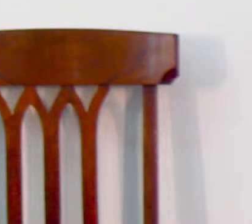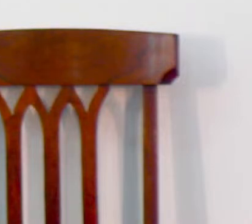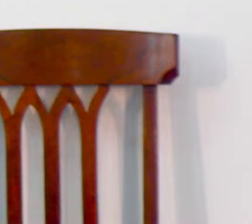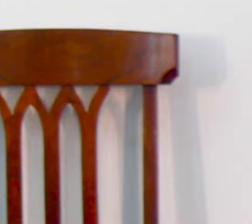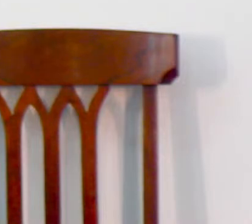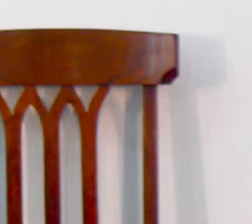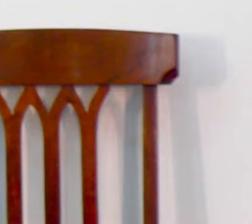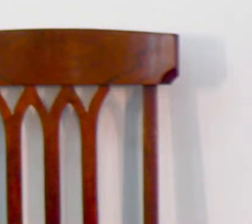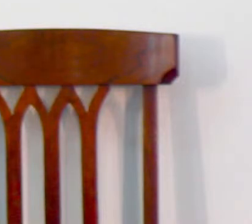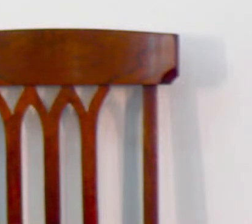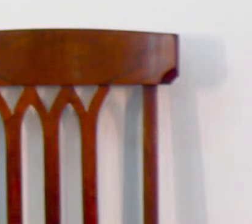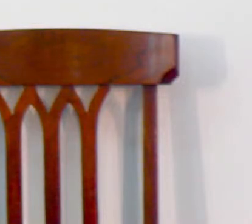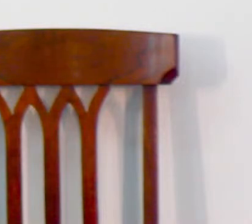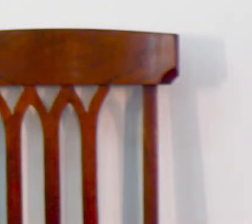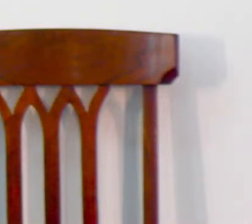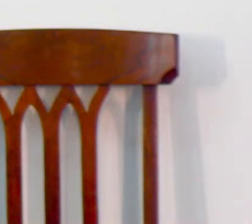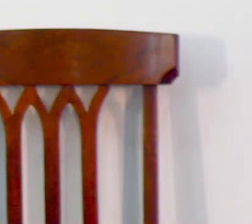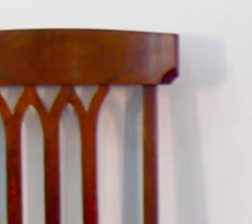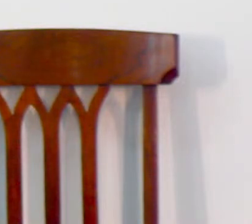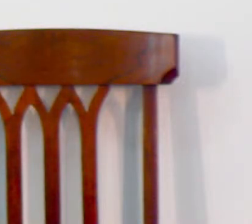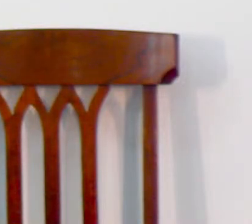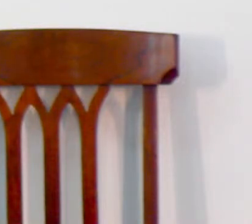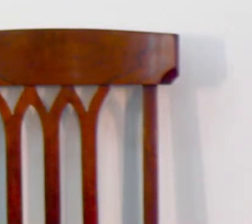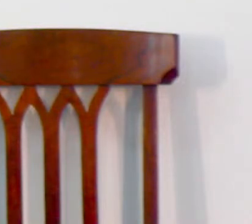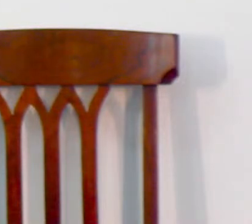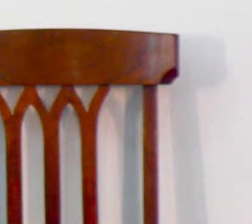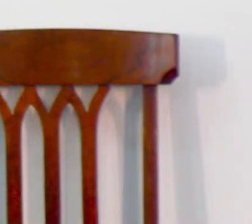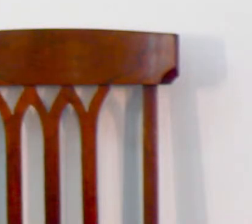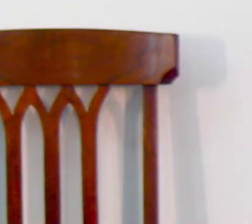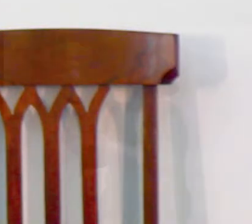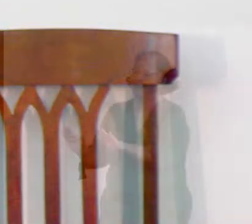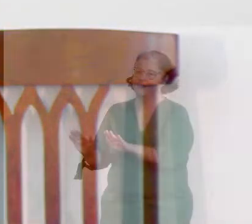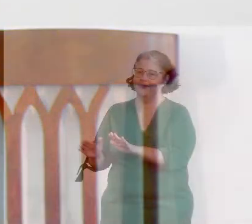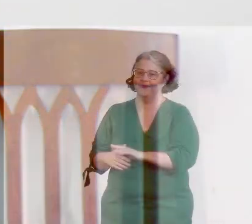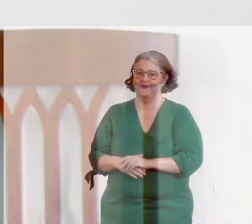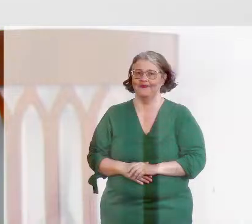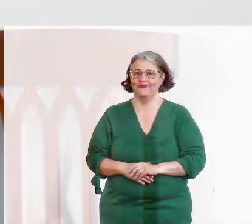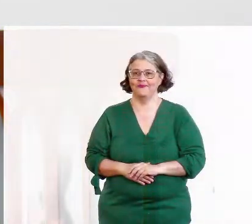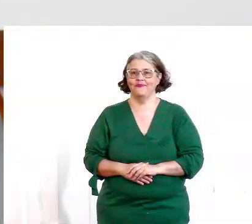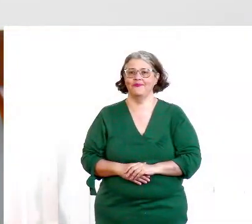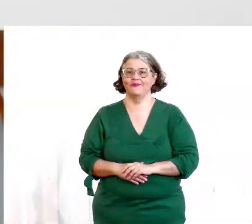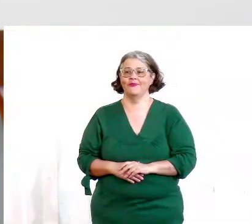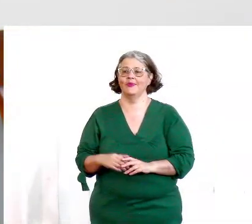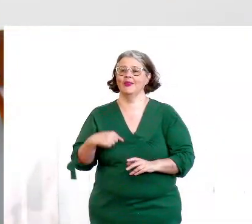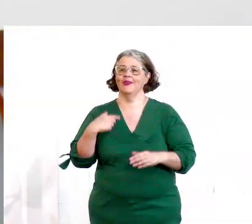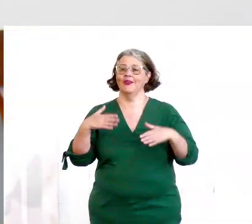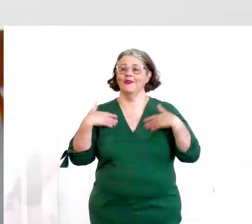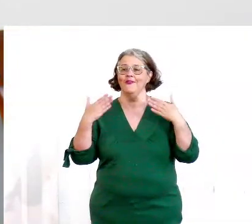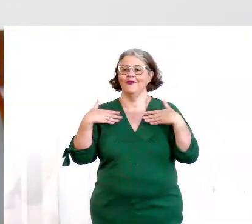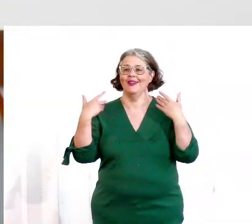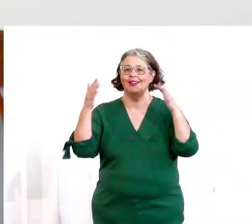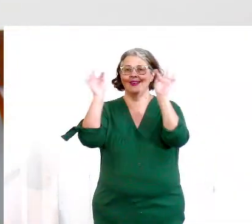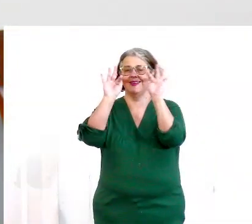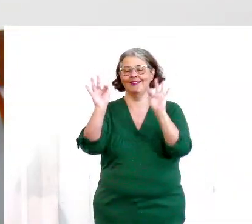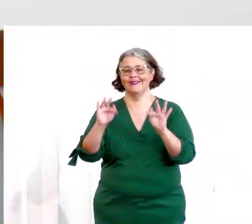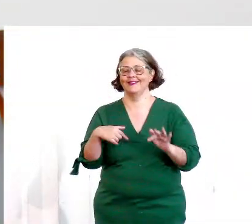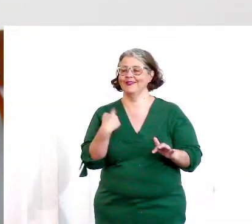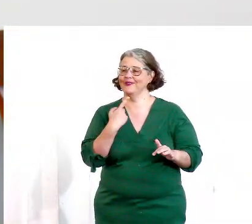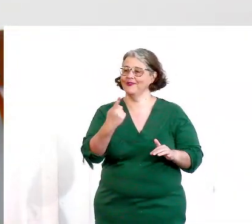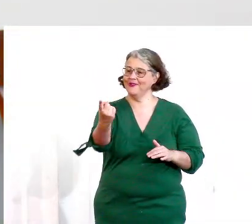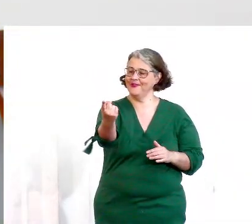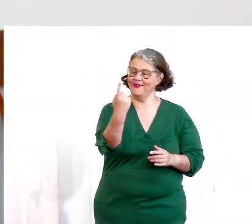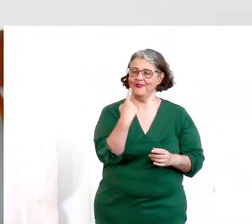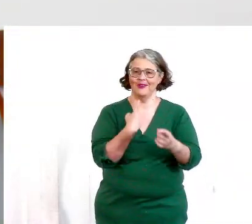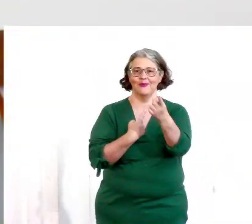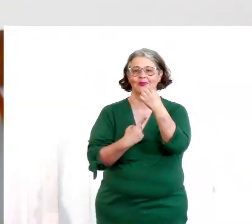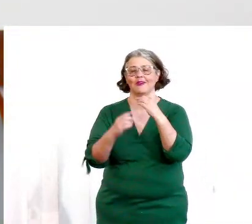para adorar, criados para isso, criados para adorar. Então, bem-vindo a esta casa de adoração,